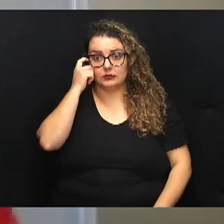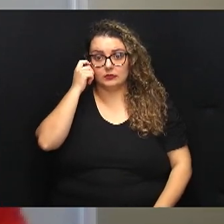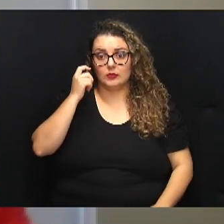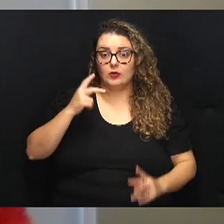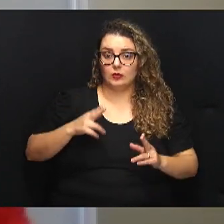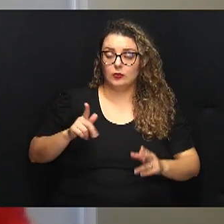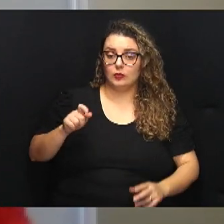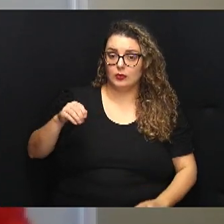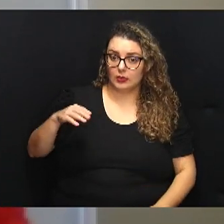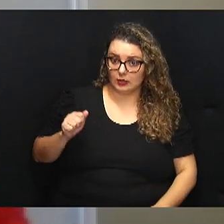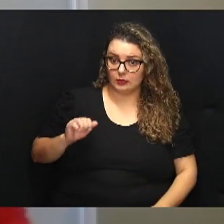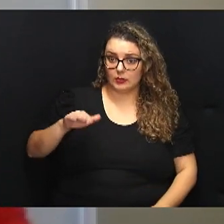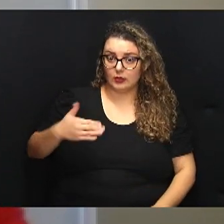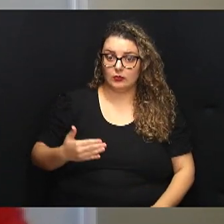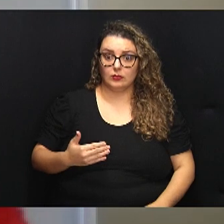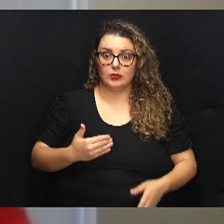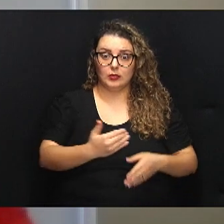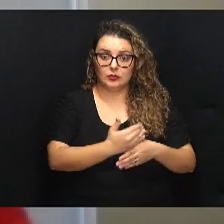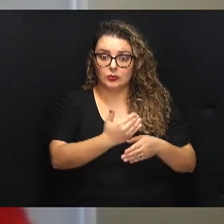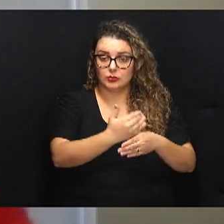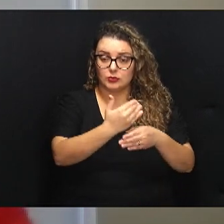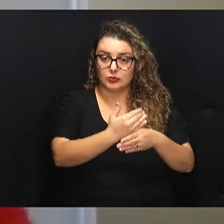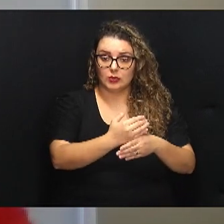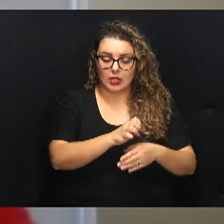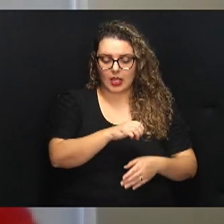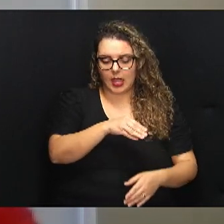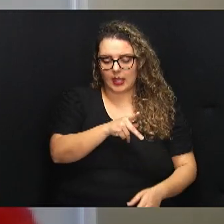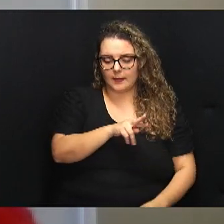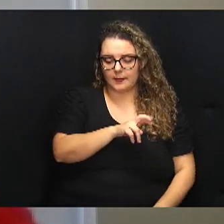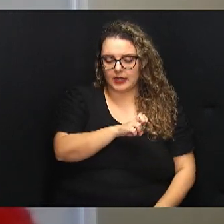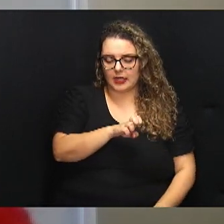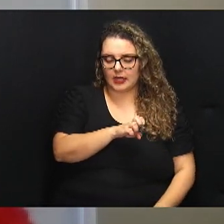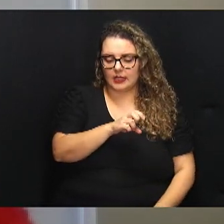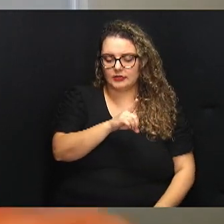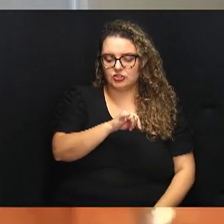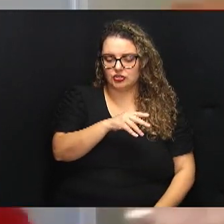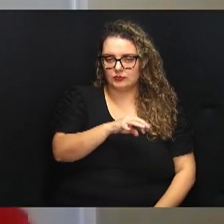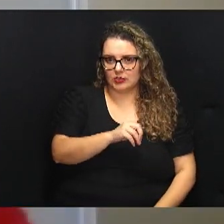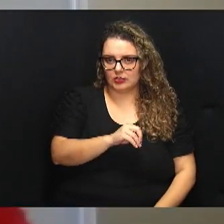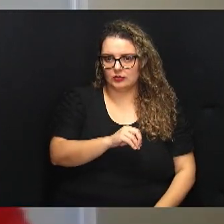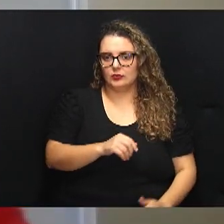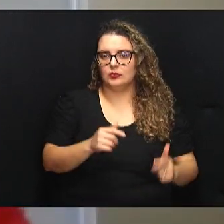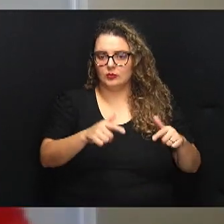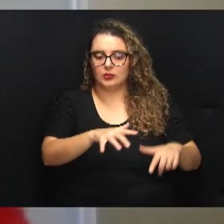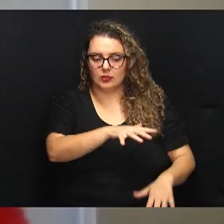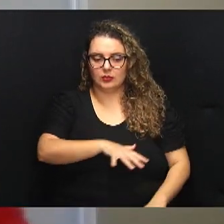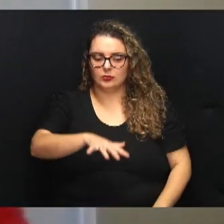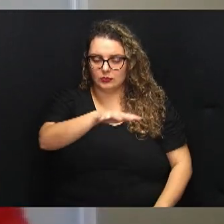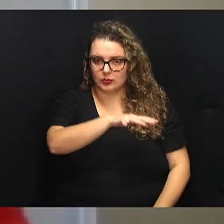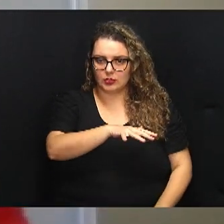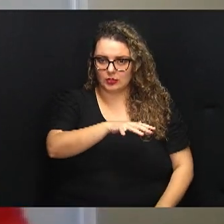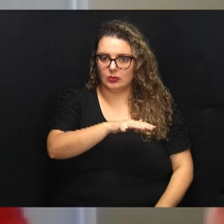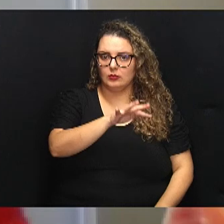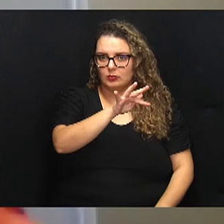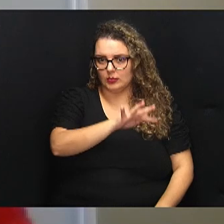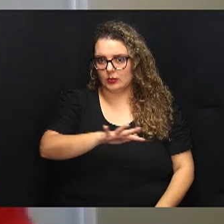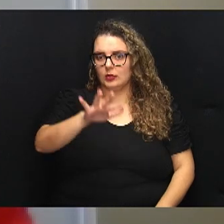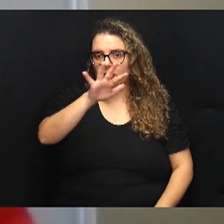os empreendimentos dizem respeito ou estão situados em uma esfera